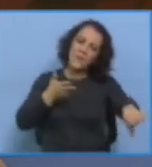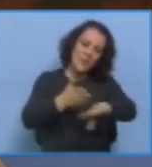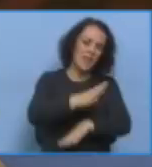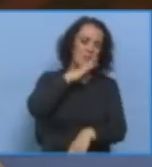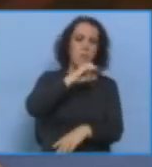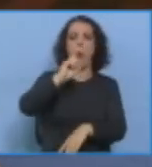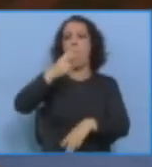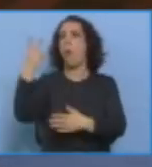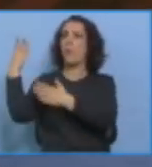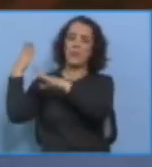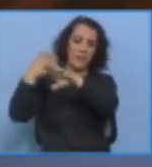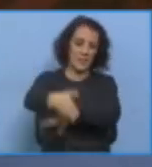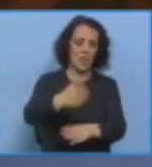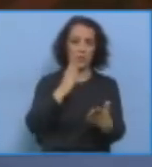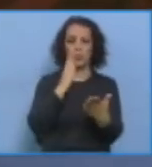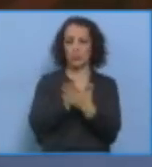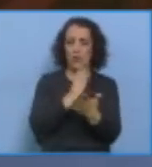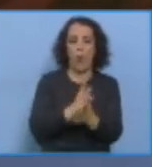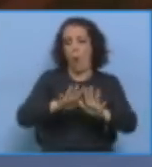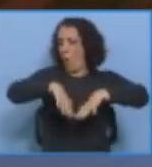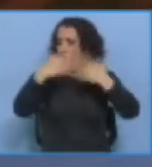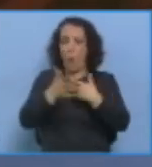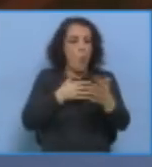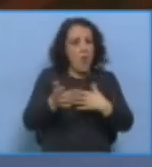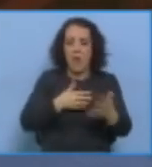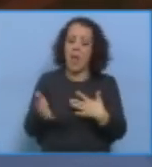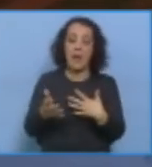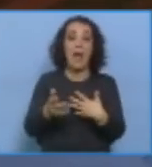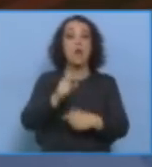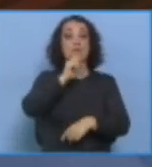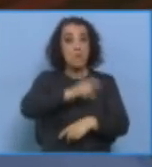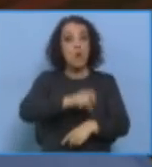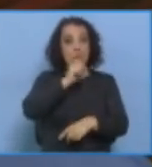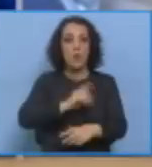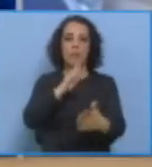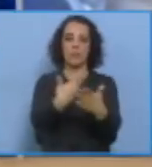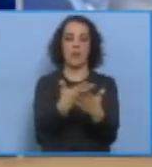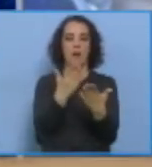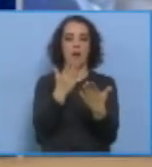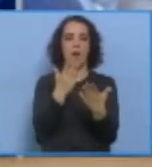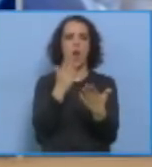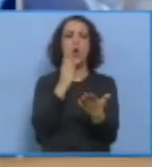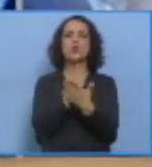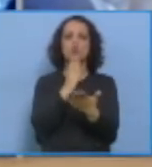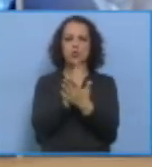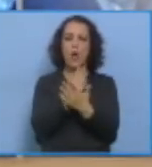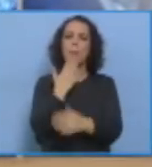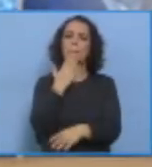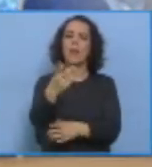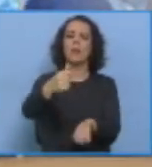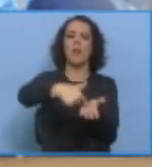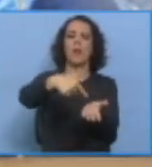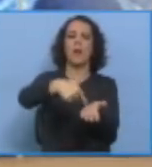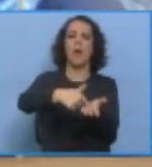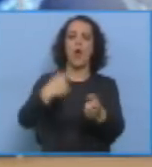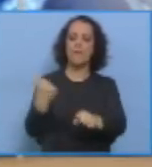aos estabelecimentos de ensino, qualquer que seja o modelo. Agora, é conferindo essa possibilidade, efetivamente, às famílias. As escolas não estão a pedir para si um qualquer